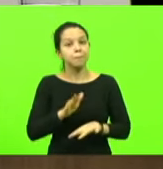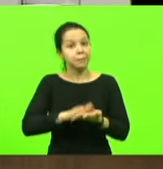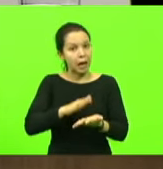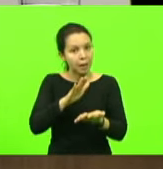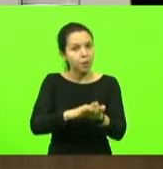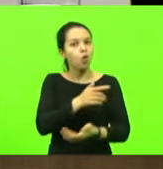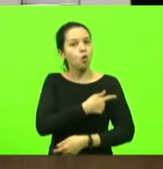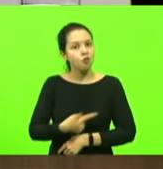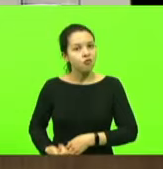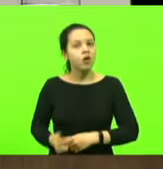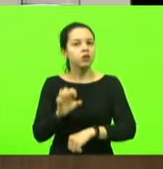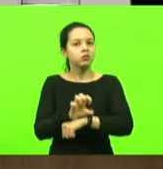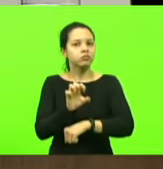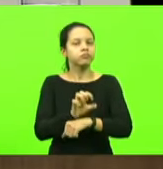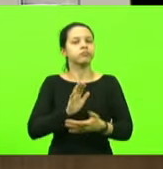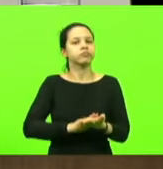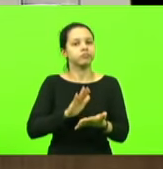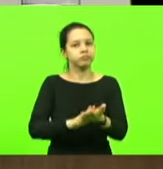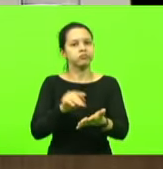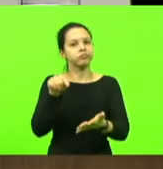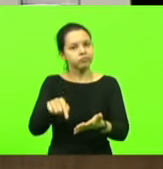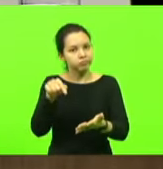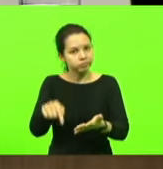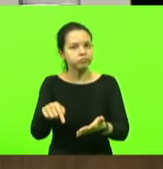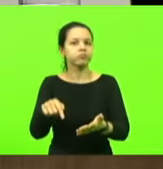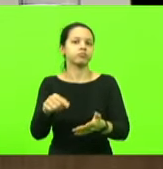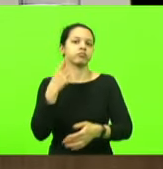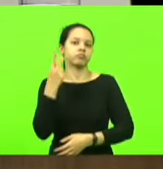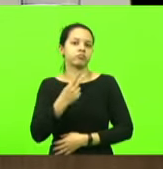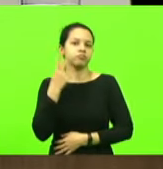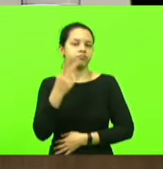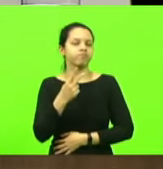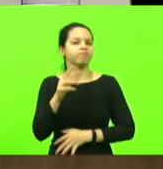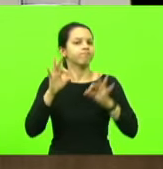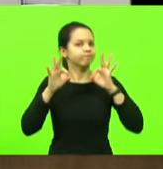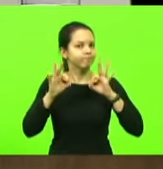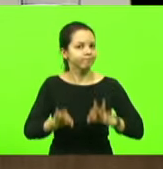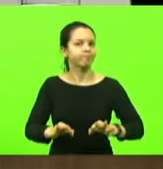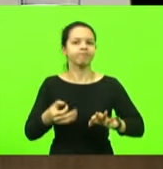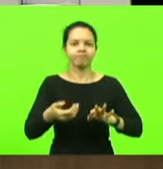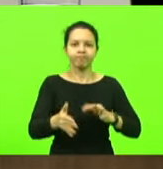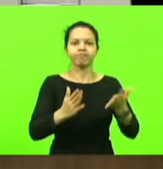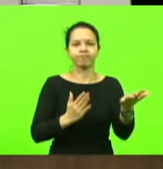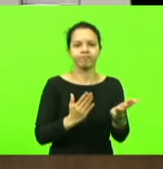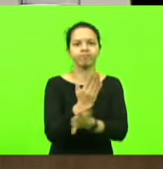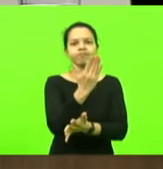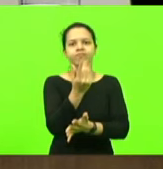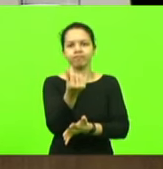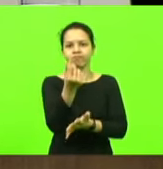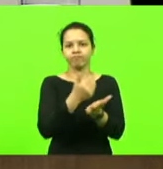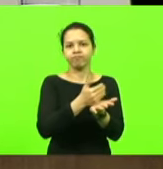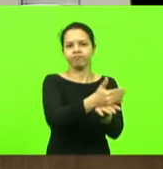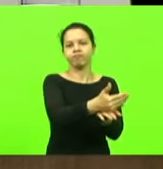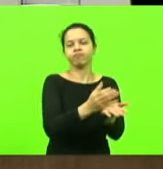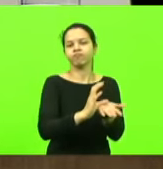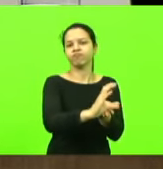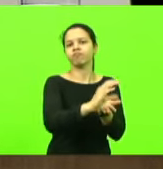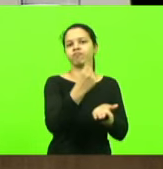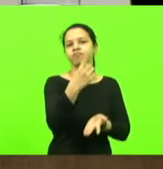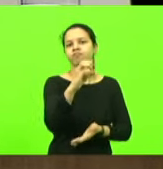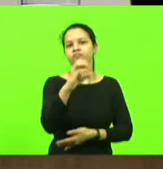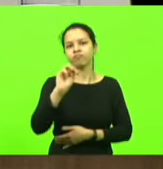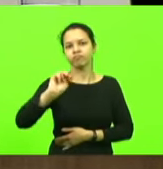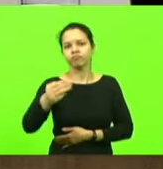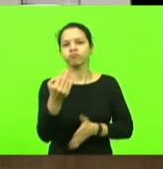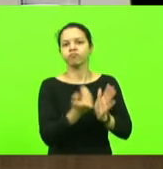Estado e parabéns a este parlamento, que com certeza vai aprovar o envio, o repasse de mais 100 milhões para a